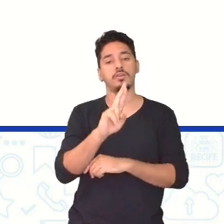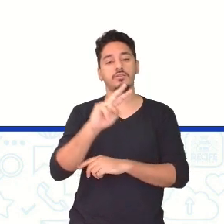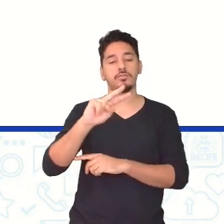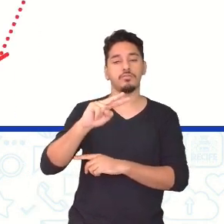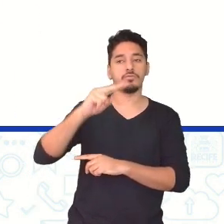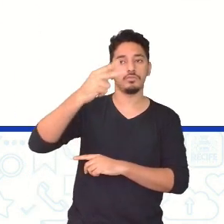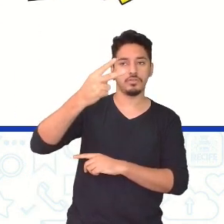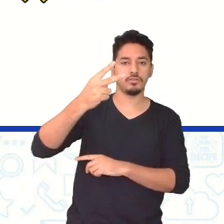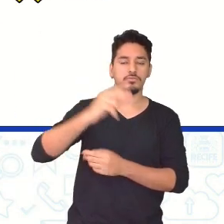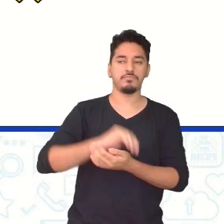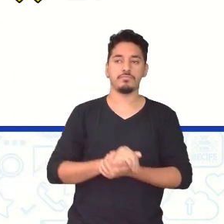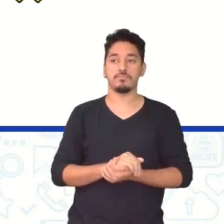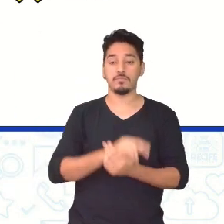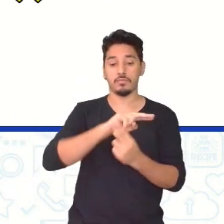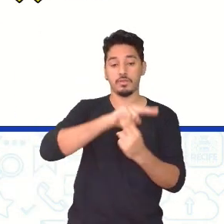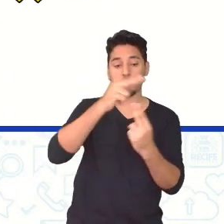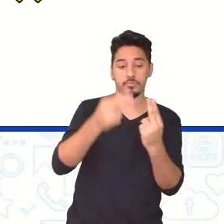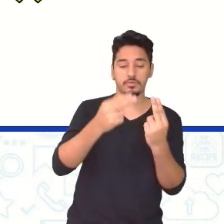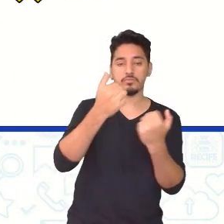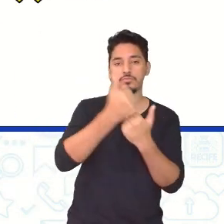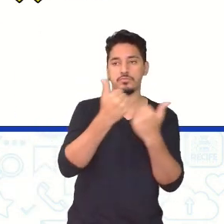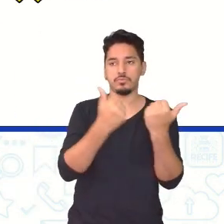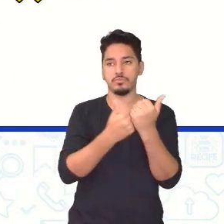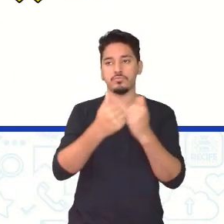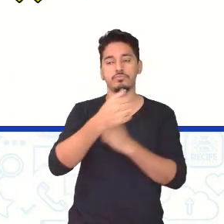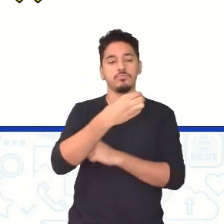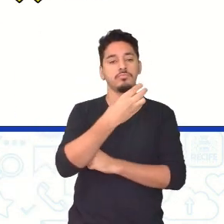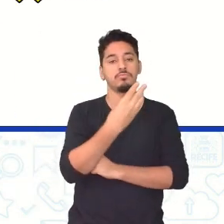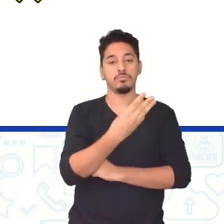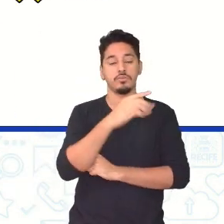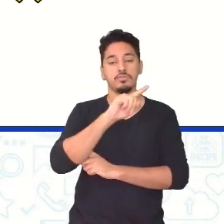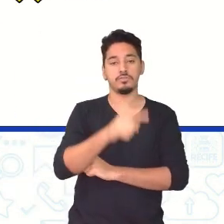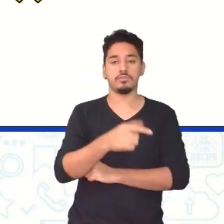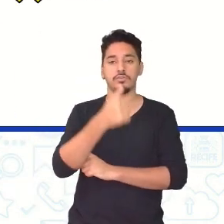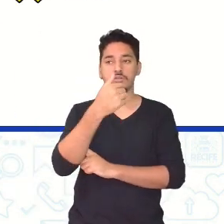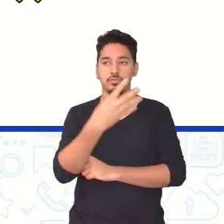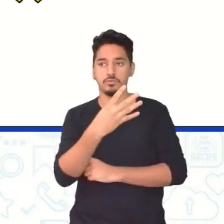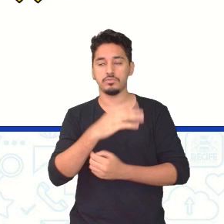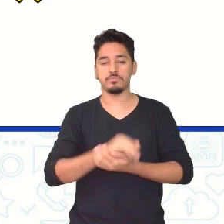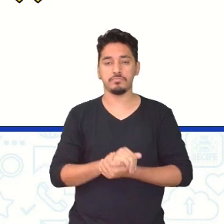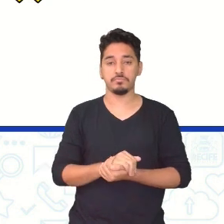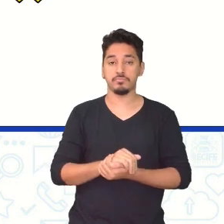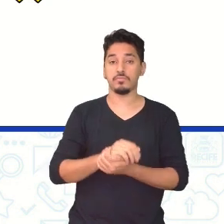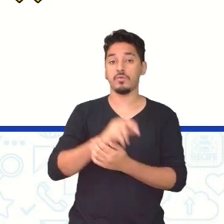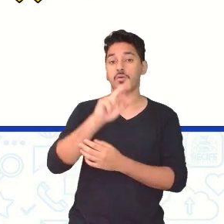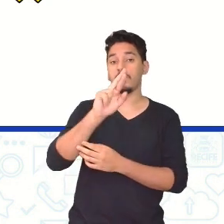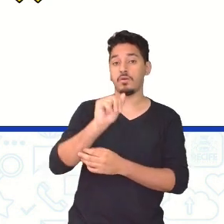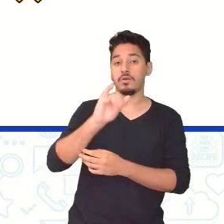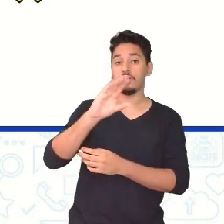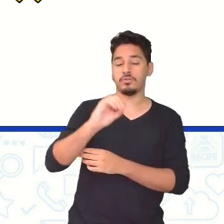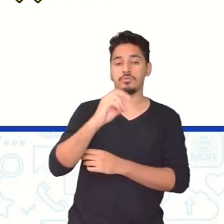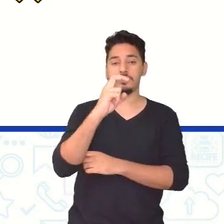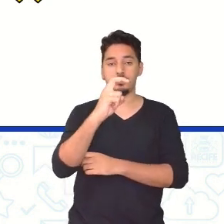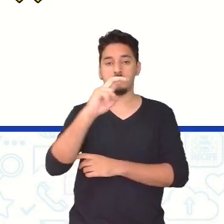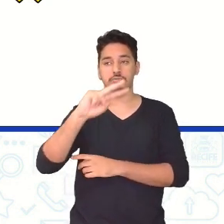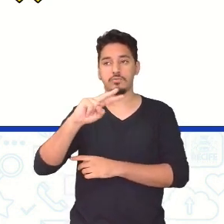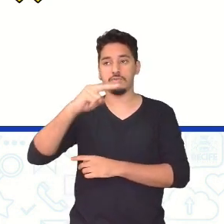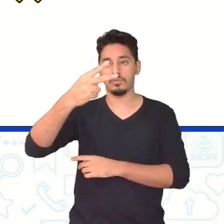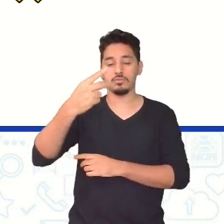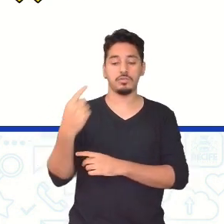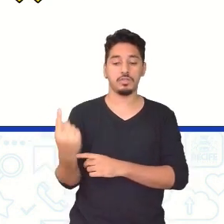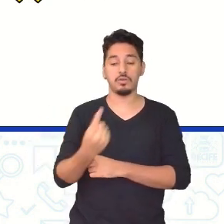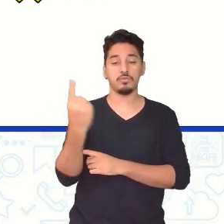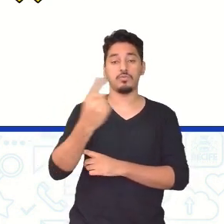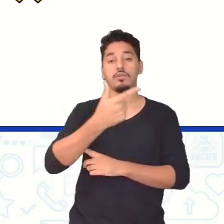colocar 3,14. No lugar do raio eu coloquei 5, aí ficou 5 ao quadrado. E a altura ficou igual a 20. Então,